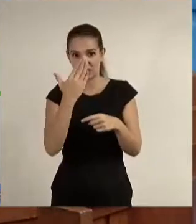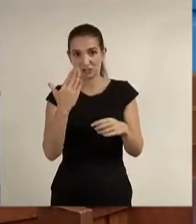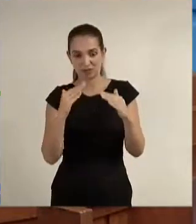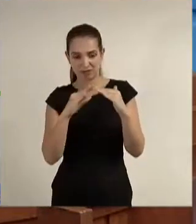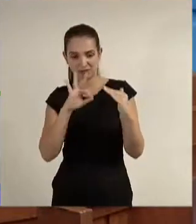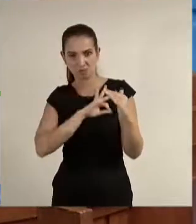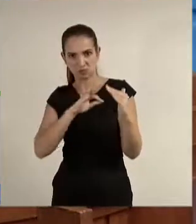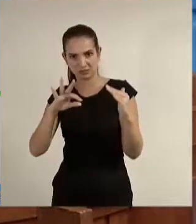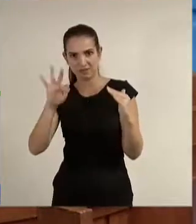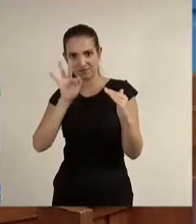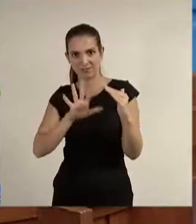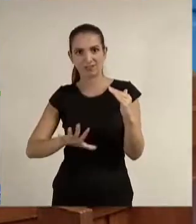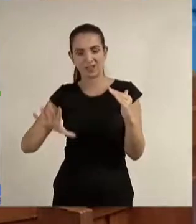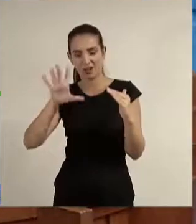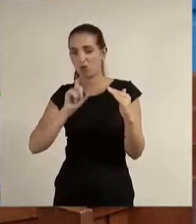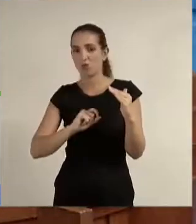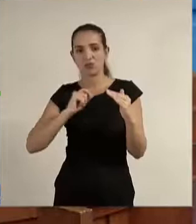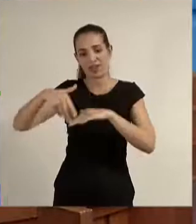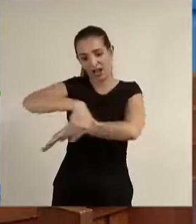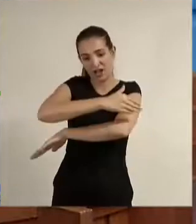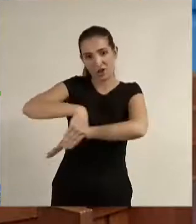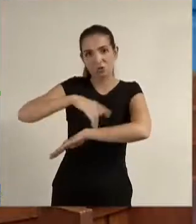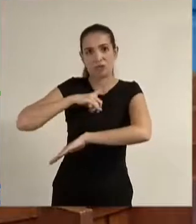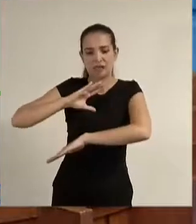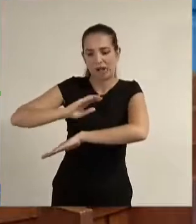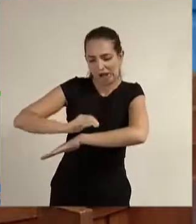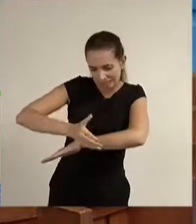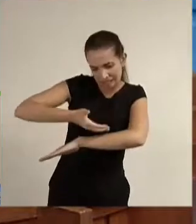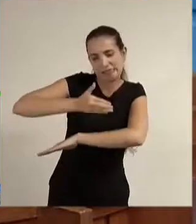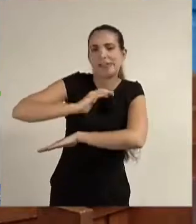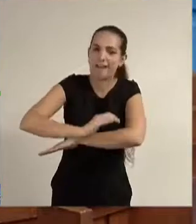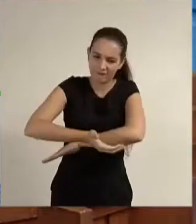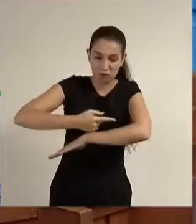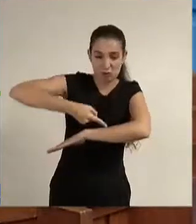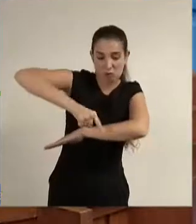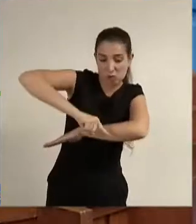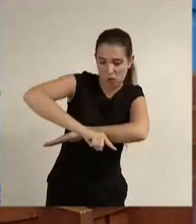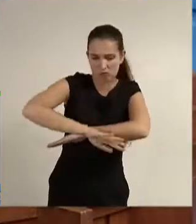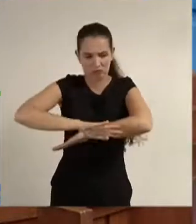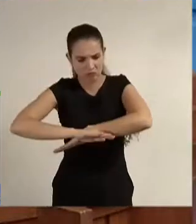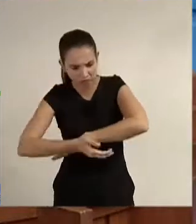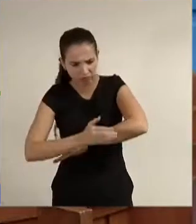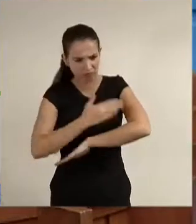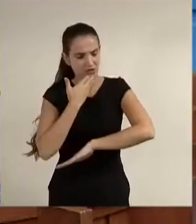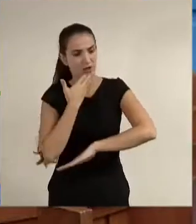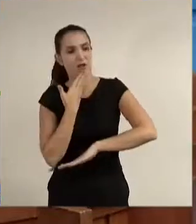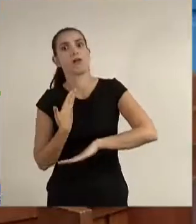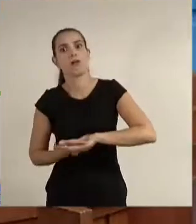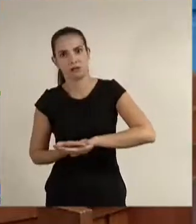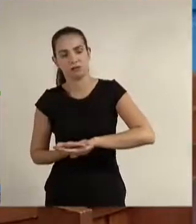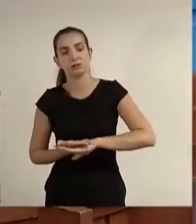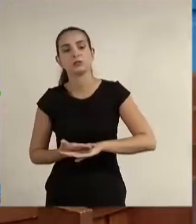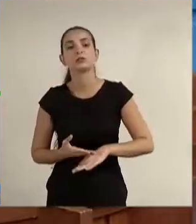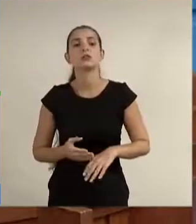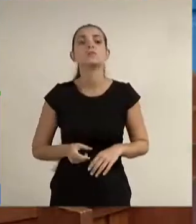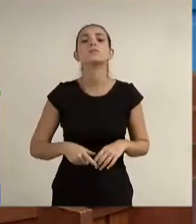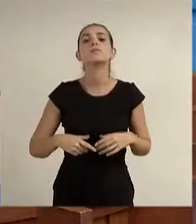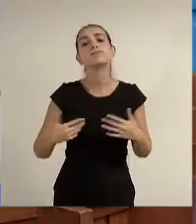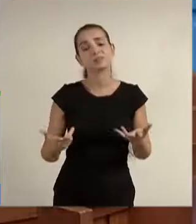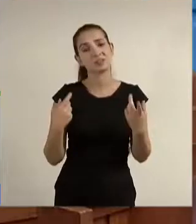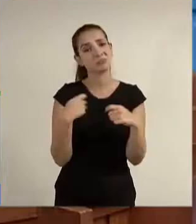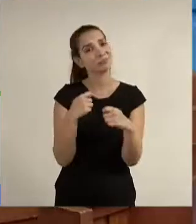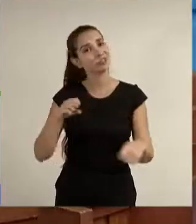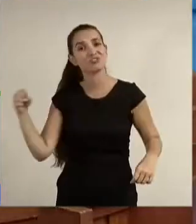dá acesso às universidades, ao aeroporto, ao distrito de Itaú, e que também precisa ser